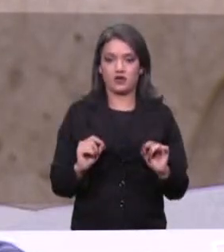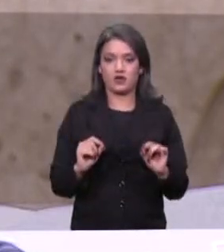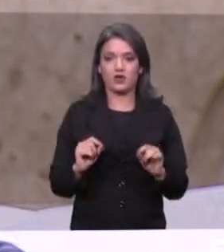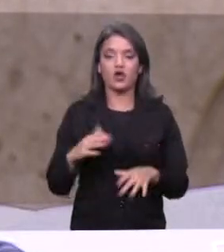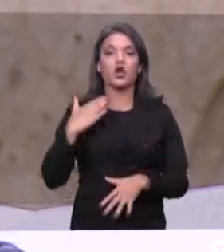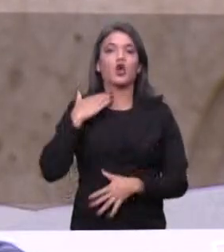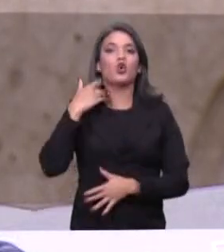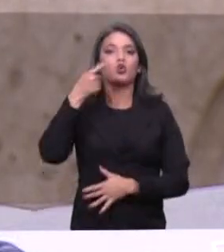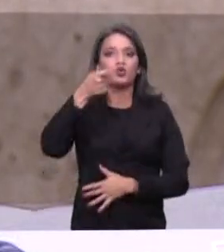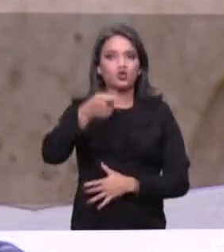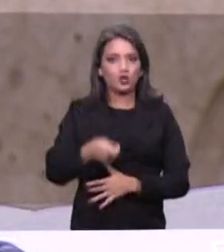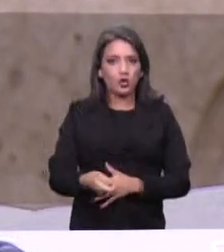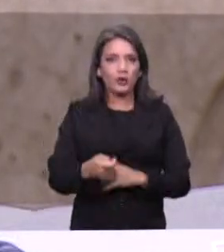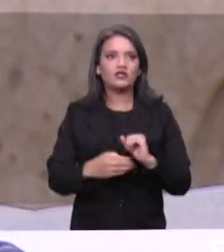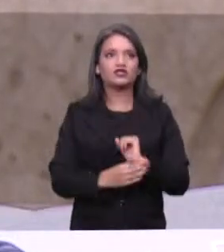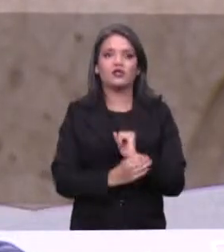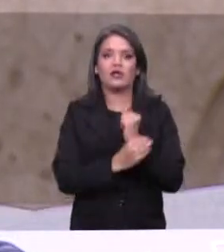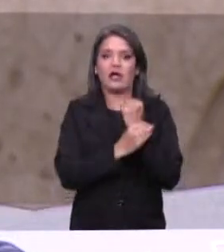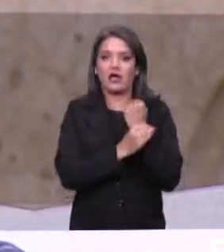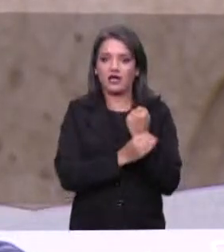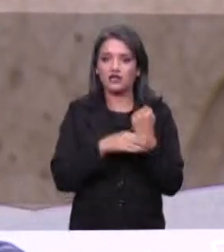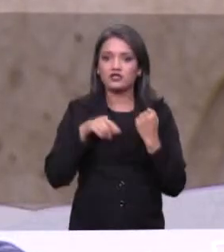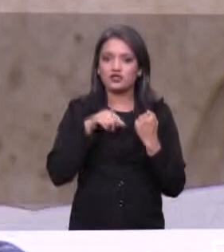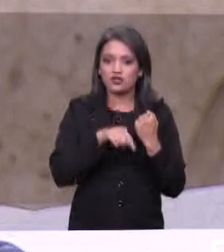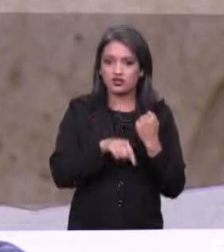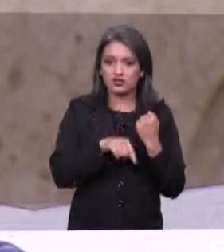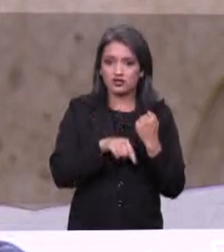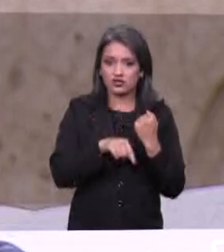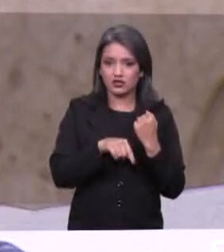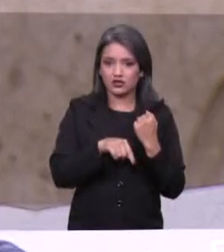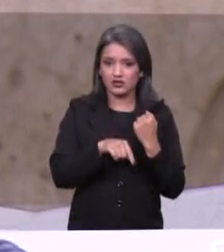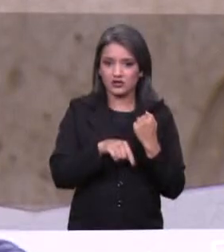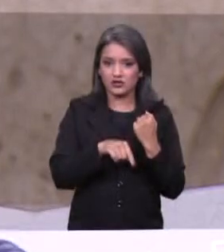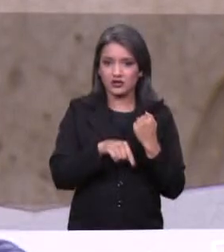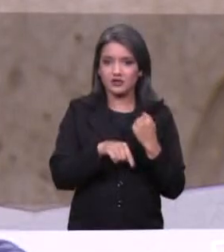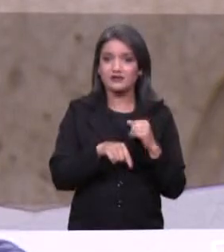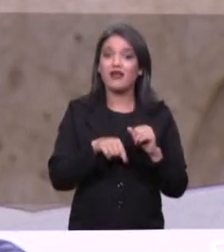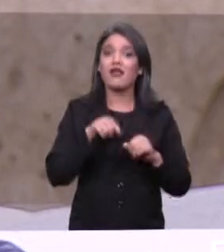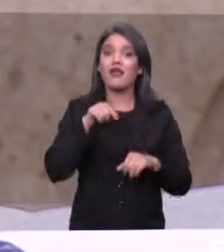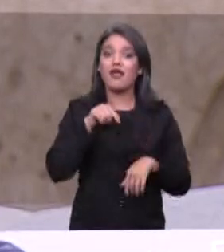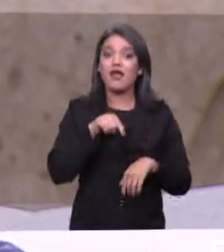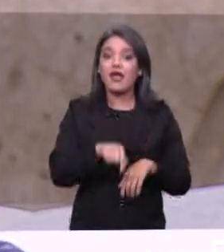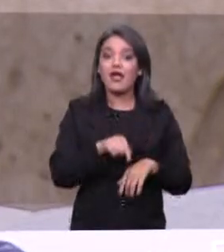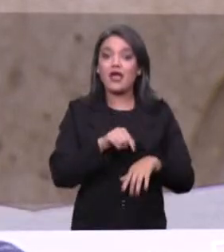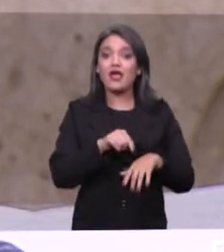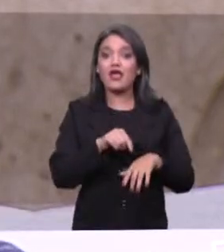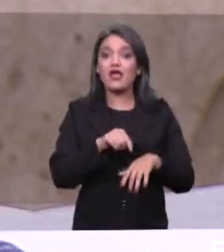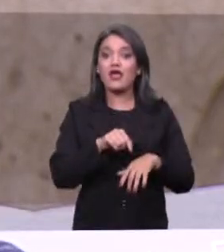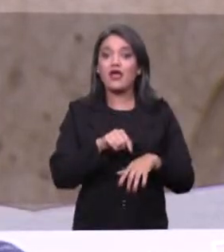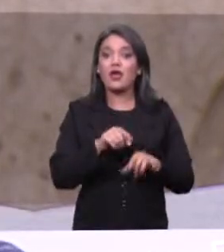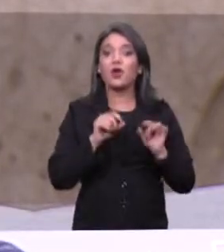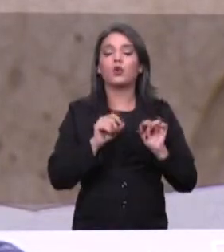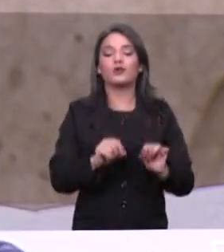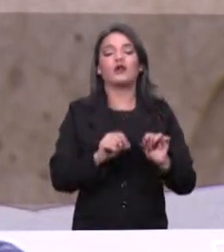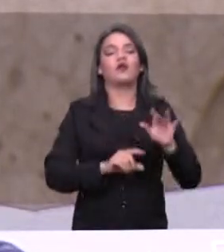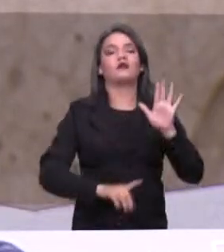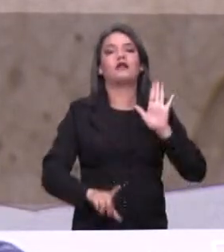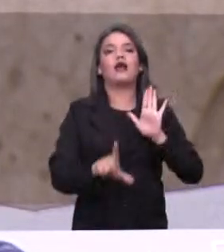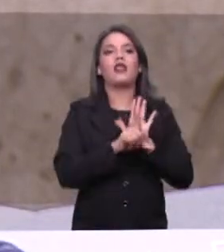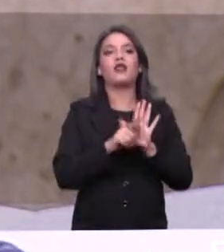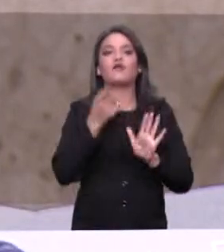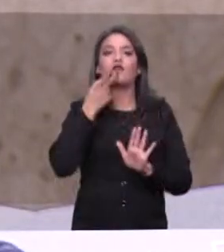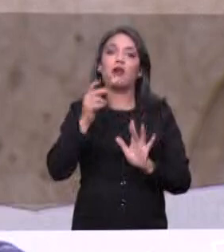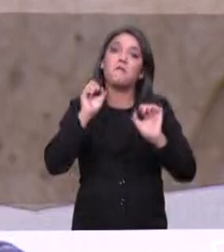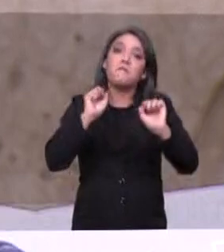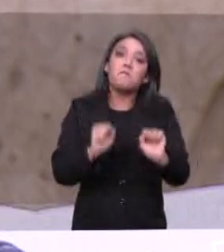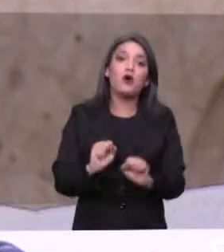de Garantias é uma faculdade conferida pelo legislador ou é uma imposição?